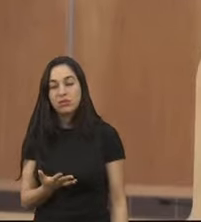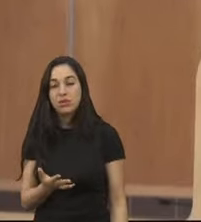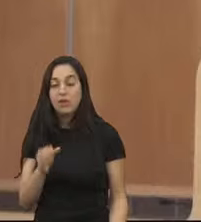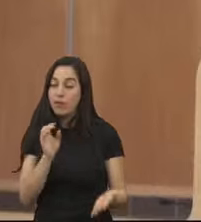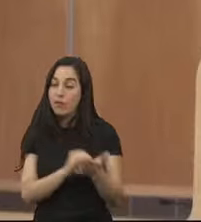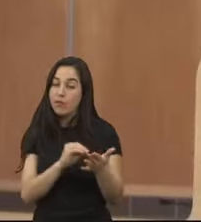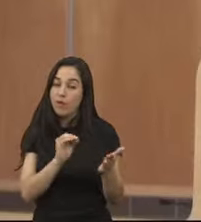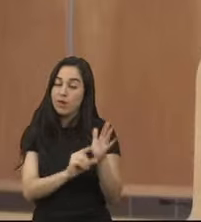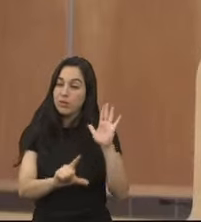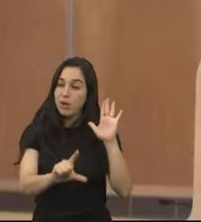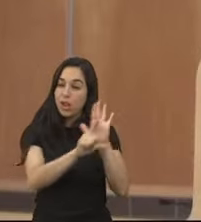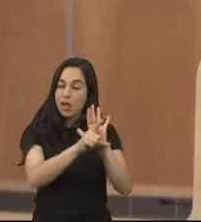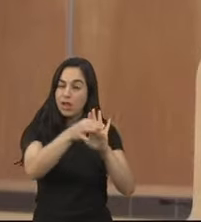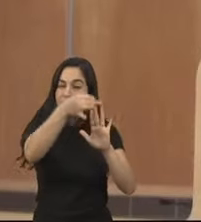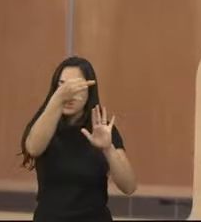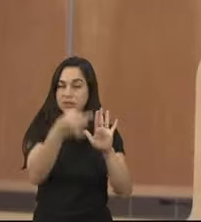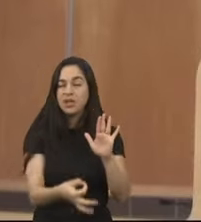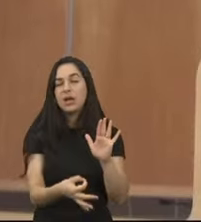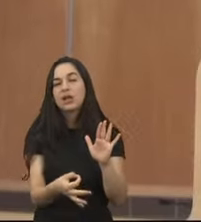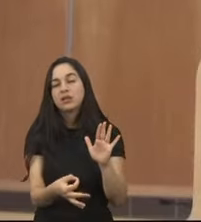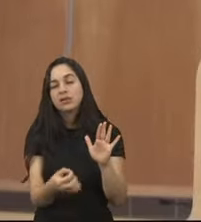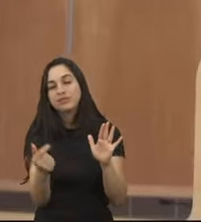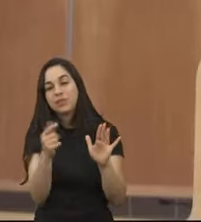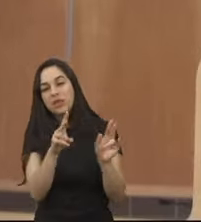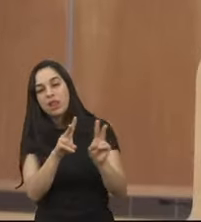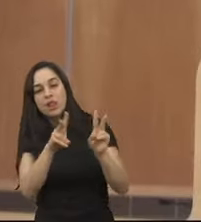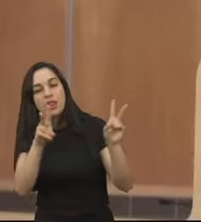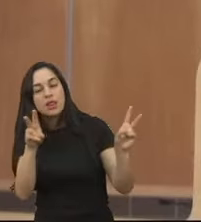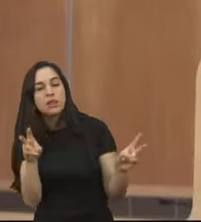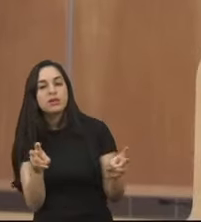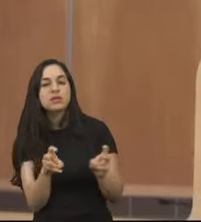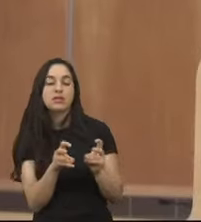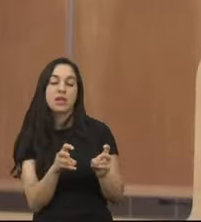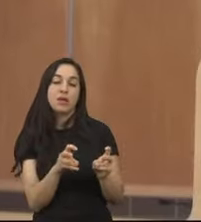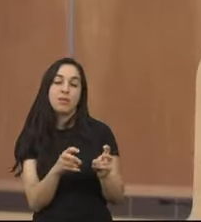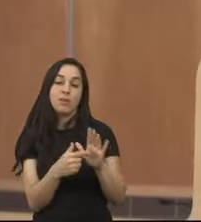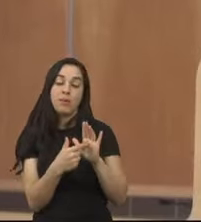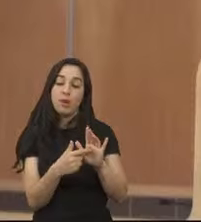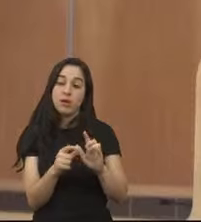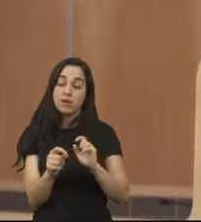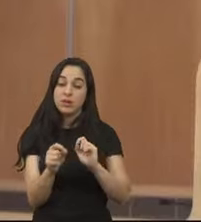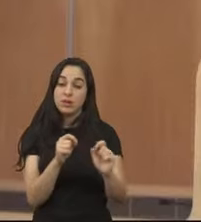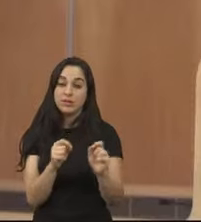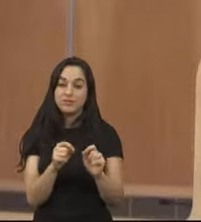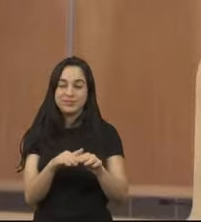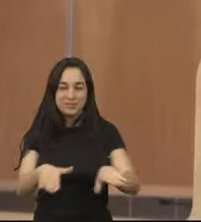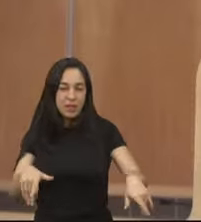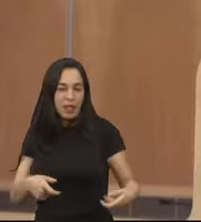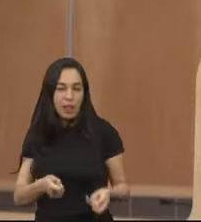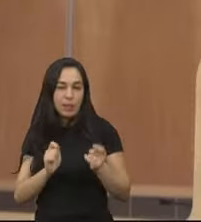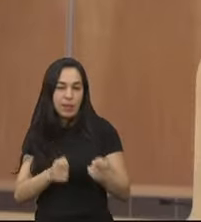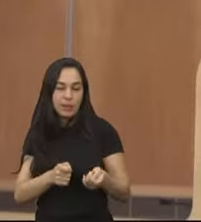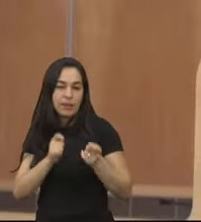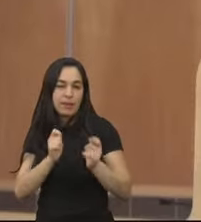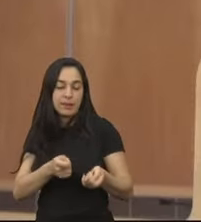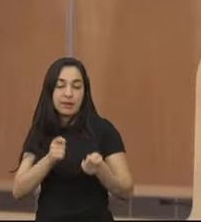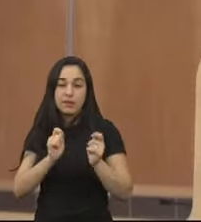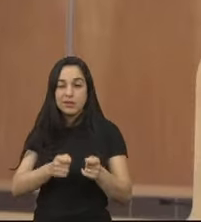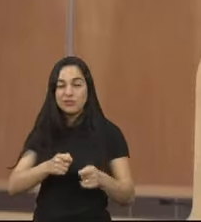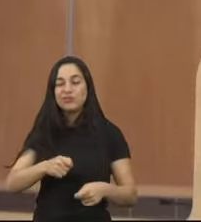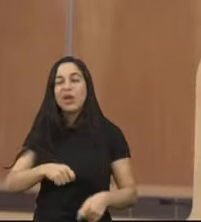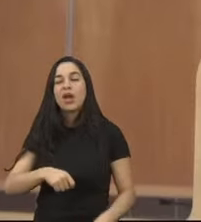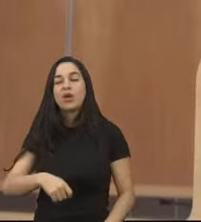legislação específica e abrangente sobre o tema resulta na persistência de veículos de tração animal em áreas